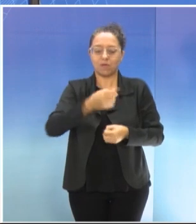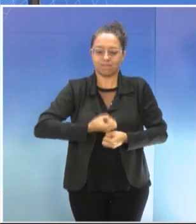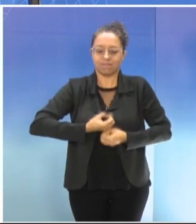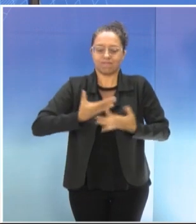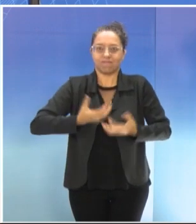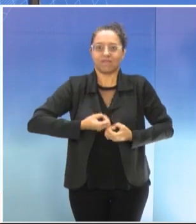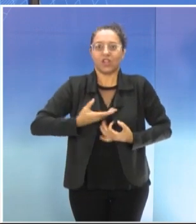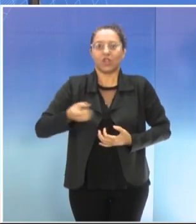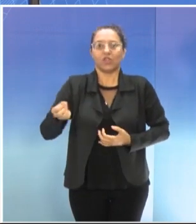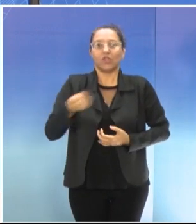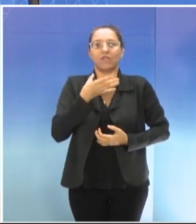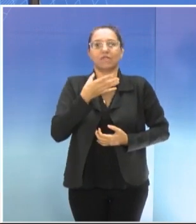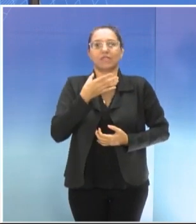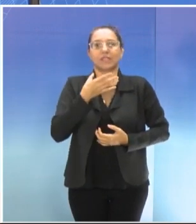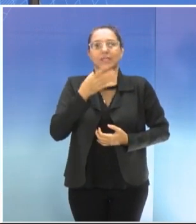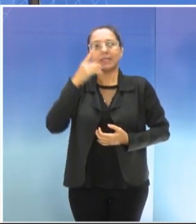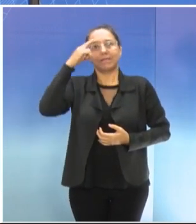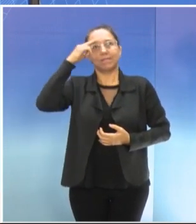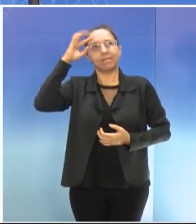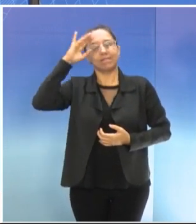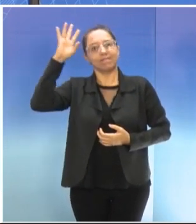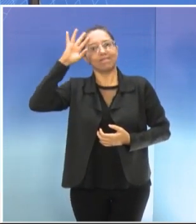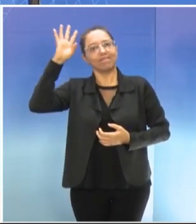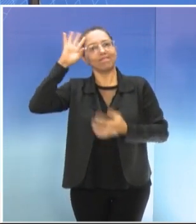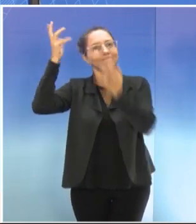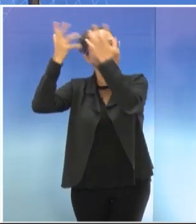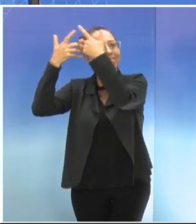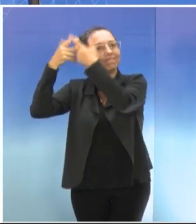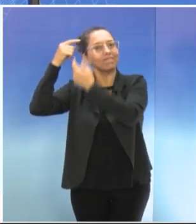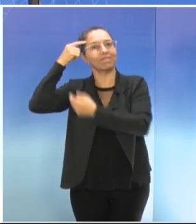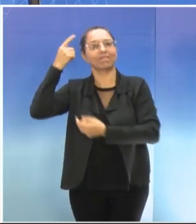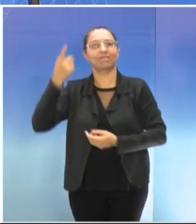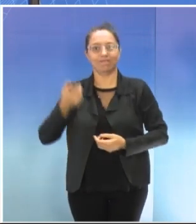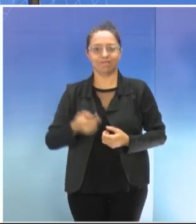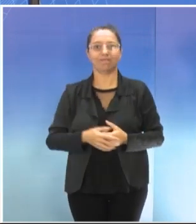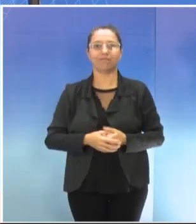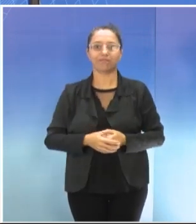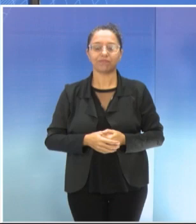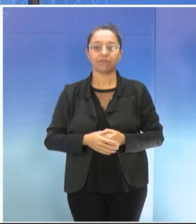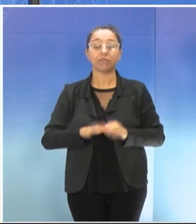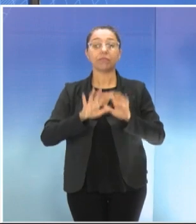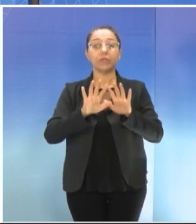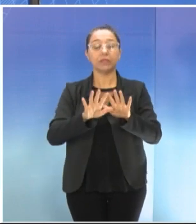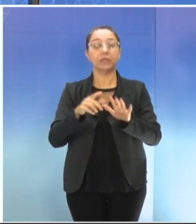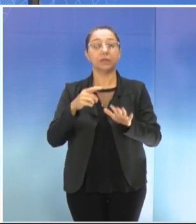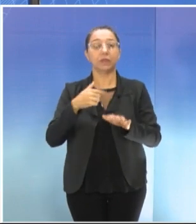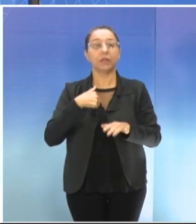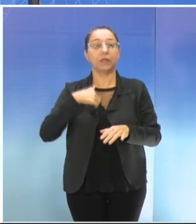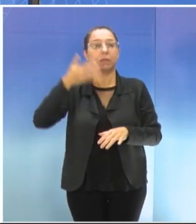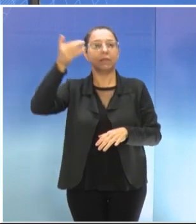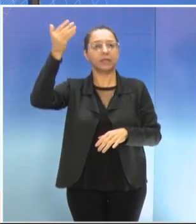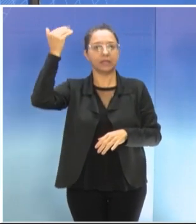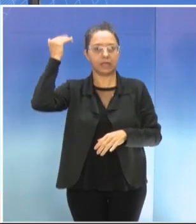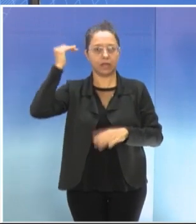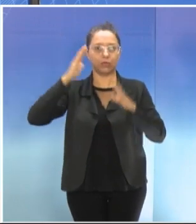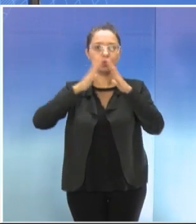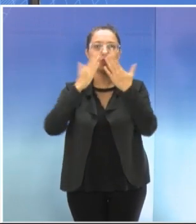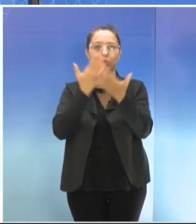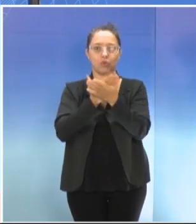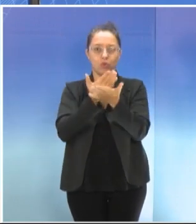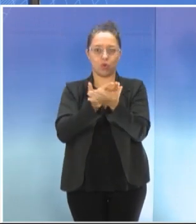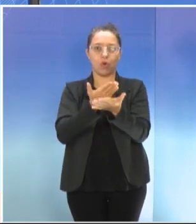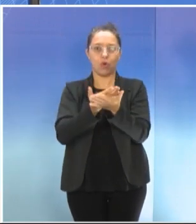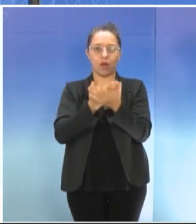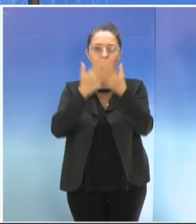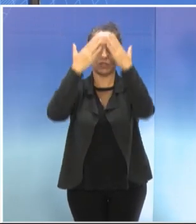por novas respostas, buscar novas questões e questionamentos. Uma vez eu